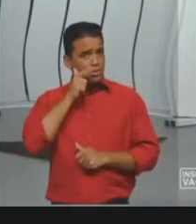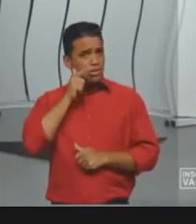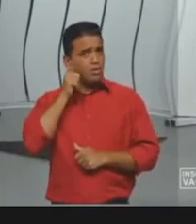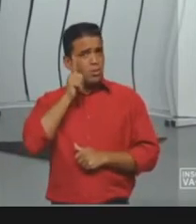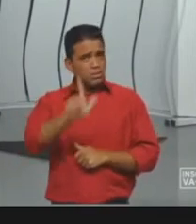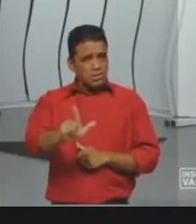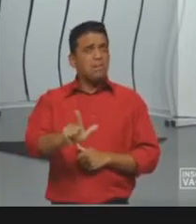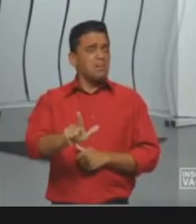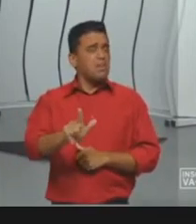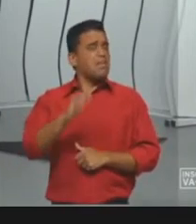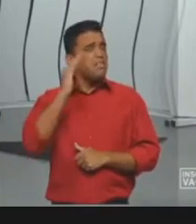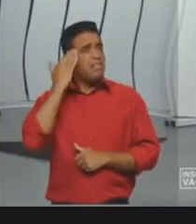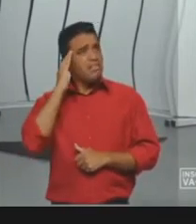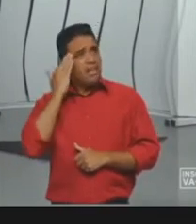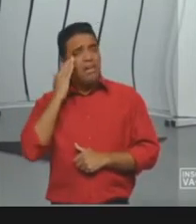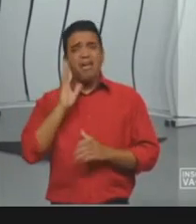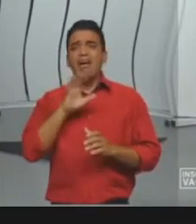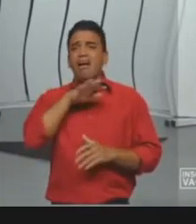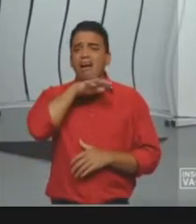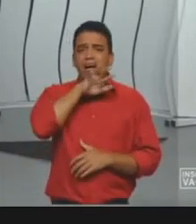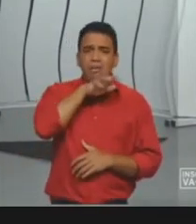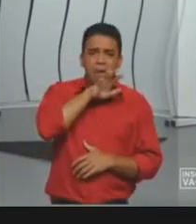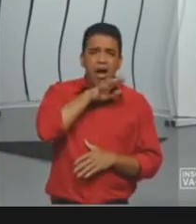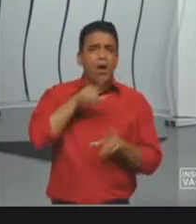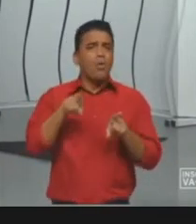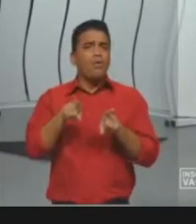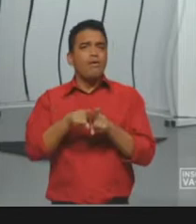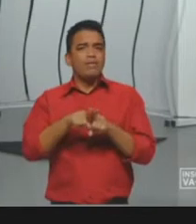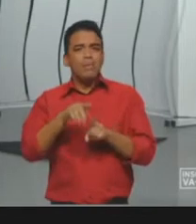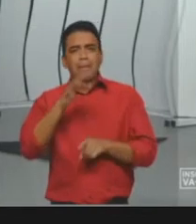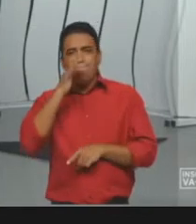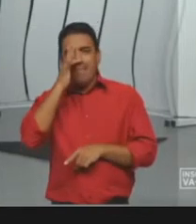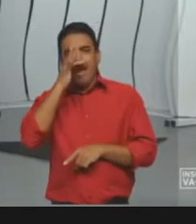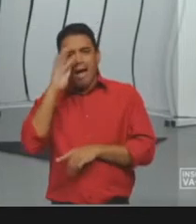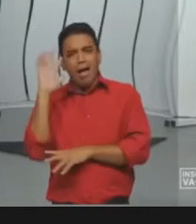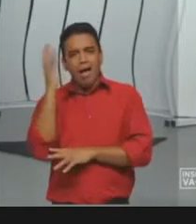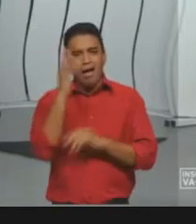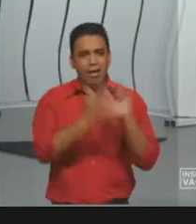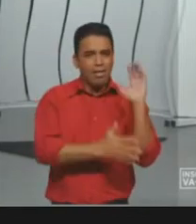diferenciar animais, plantas, entre outros seres vivos.